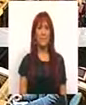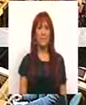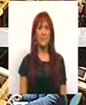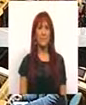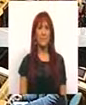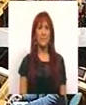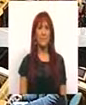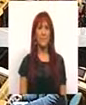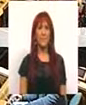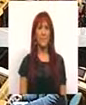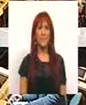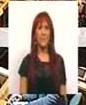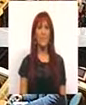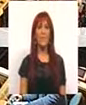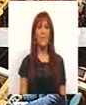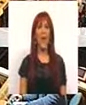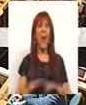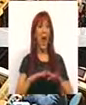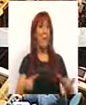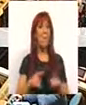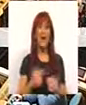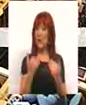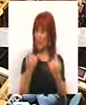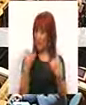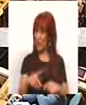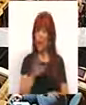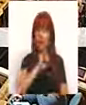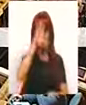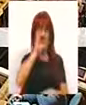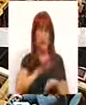A mesa está informada de que o Sr. Ministro da Administração Interna